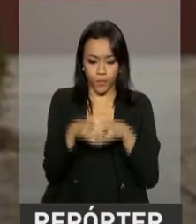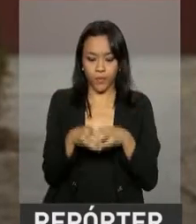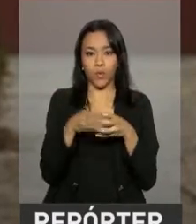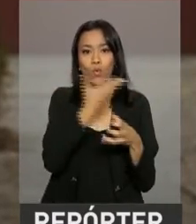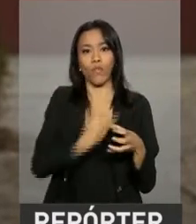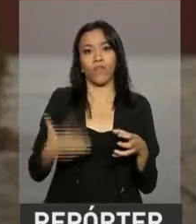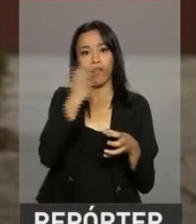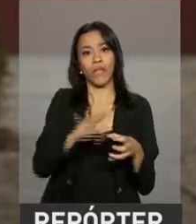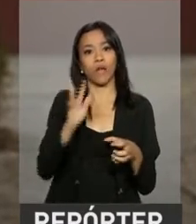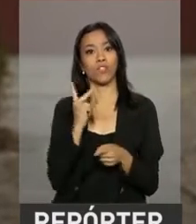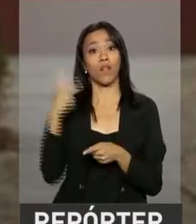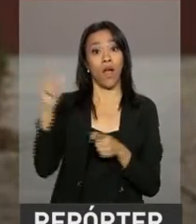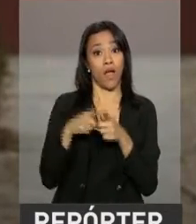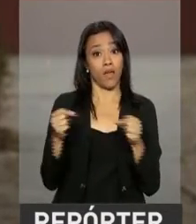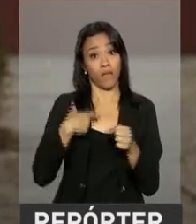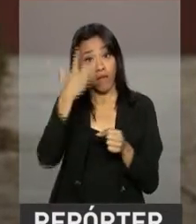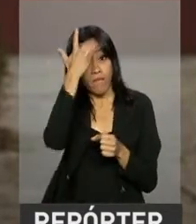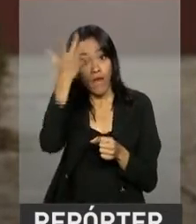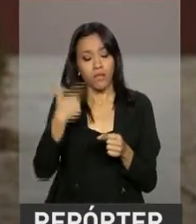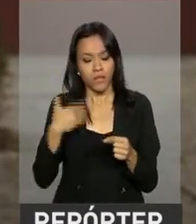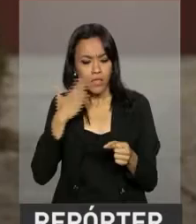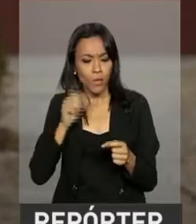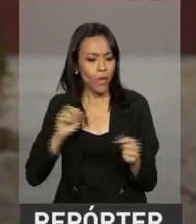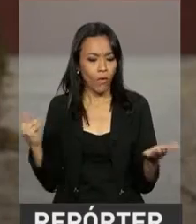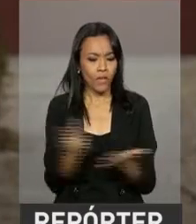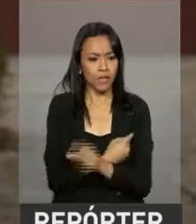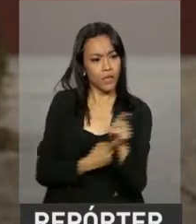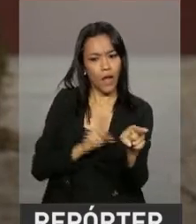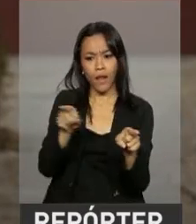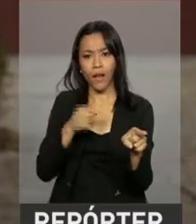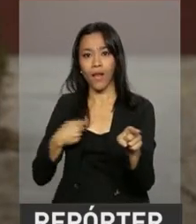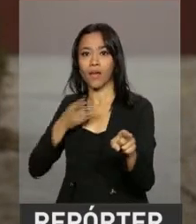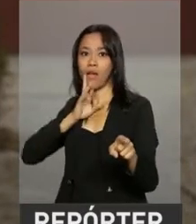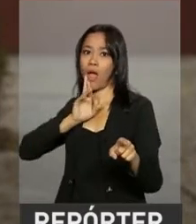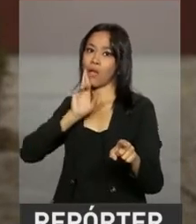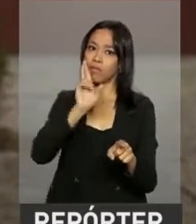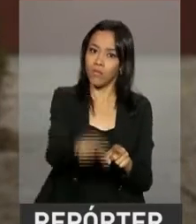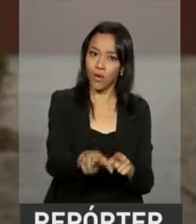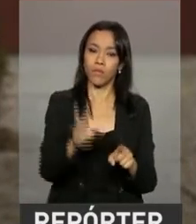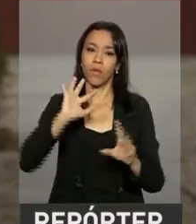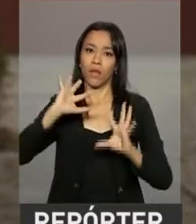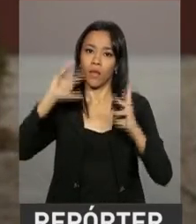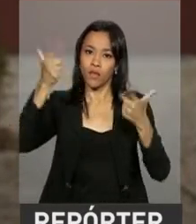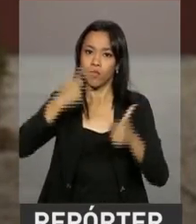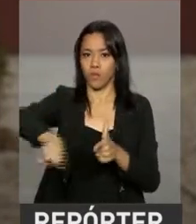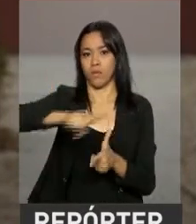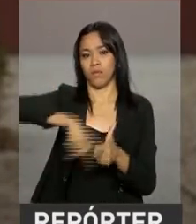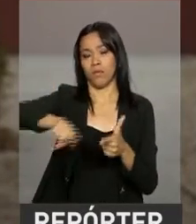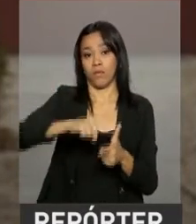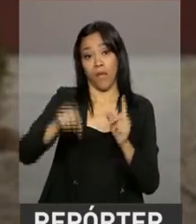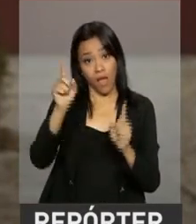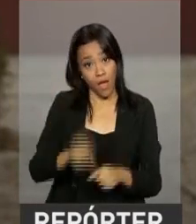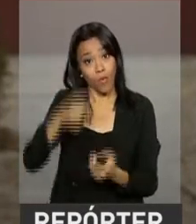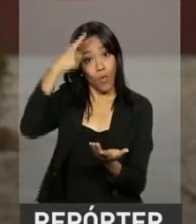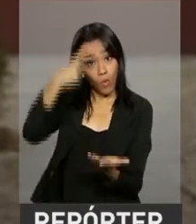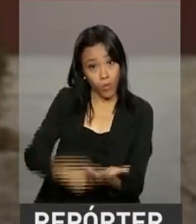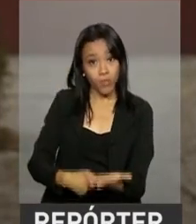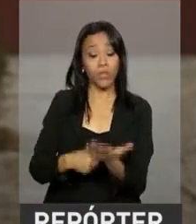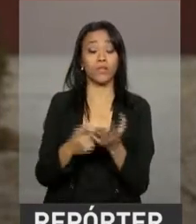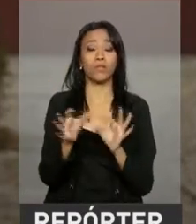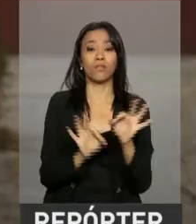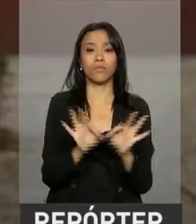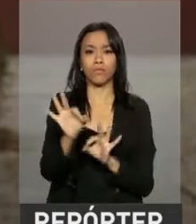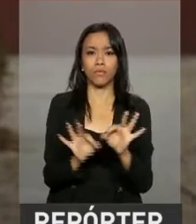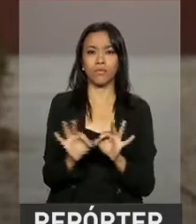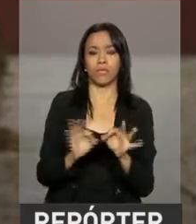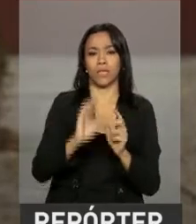fluxo de informações e facilita a resposta aos avisos a visita faz parte do acordo de cooperação técnica firmado entre o